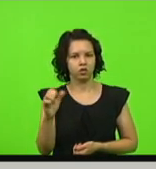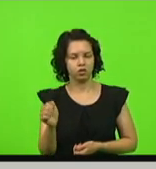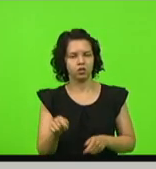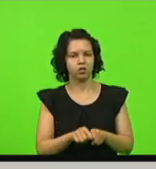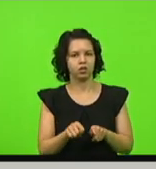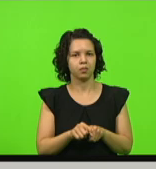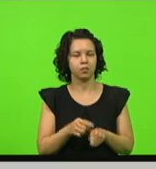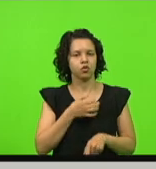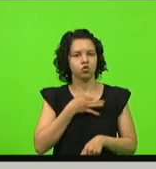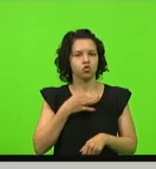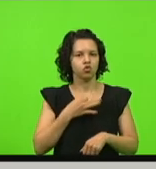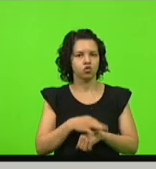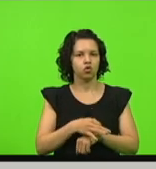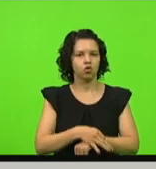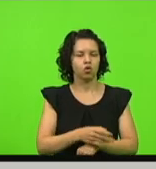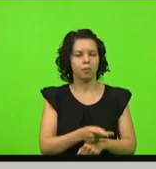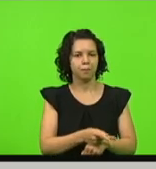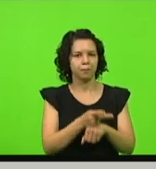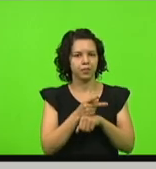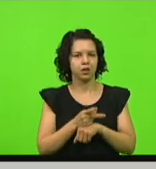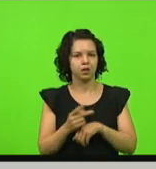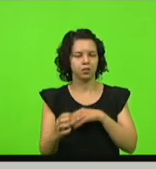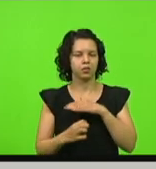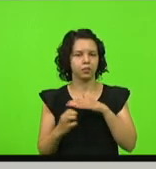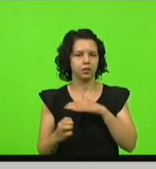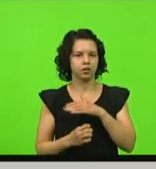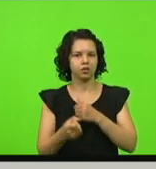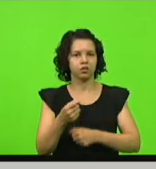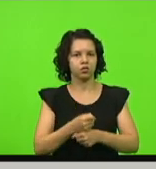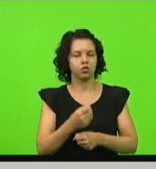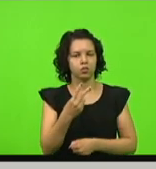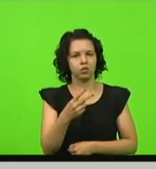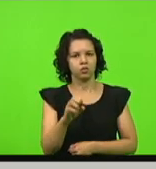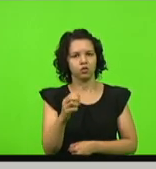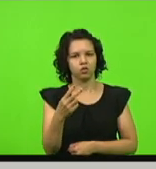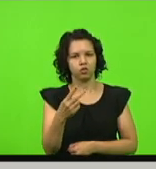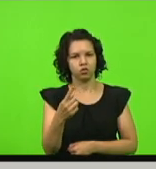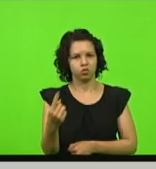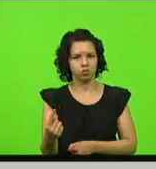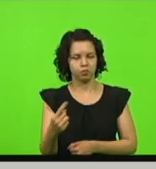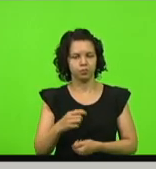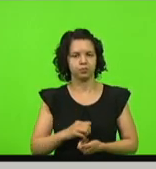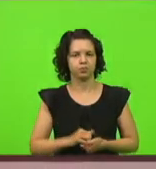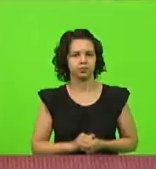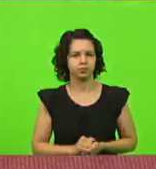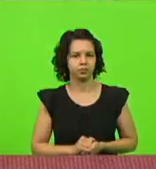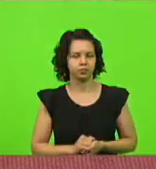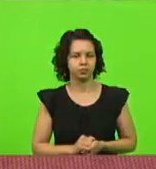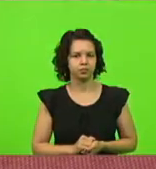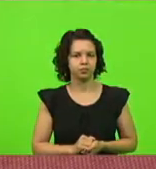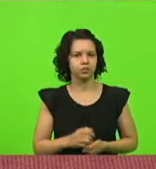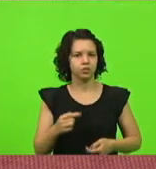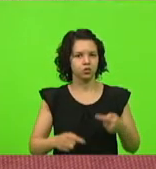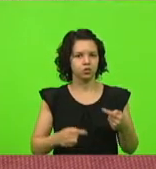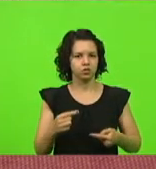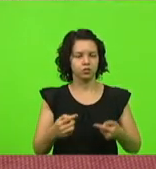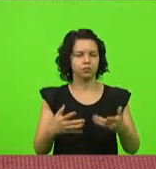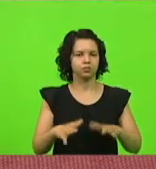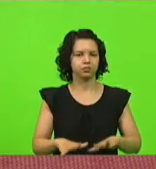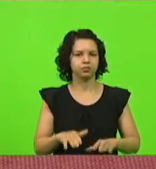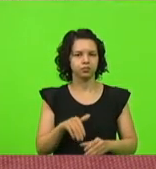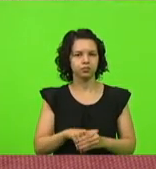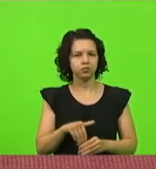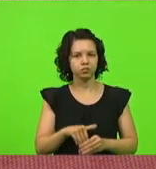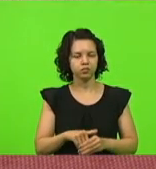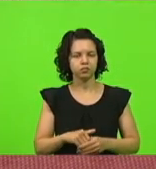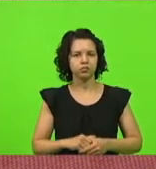resultados obtidos no Prêmio Destaque Empresarial 2021, promovido pela Associação Empresarial de São Miguel do Oeste. Em discussão, não havendo quem queira discutir em votação,